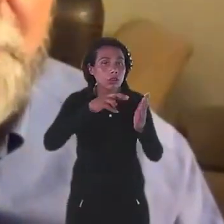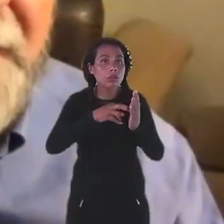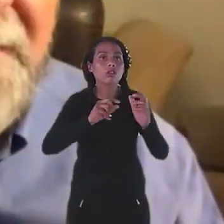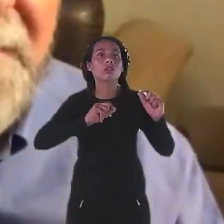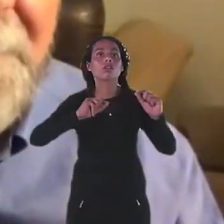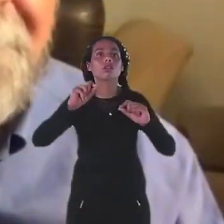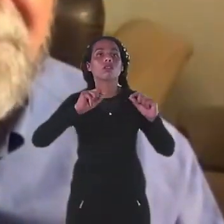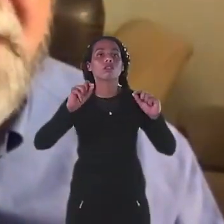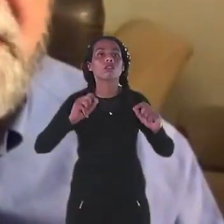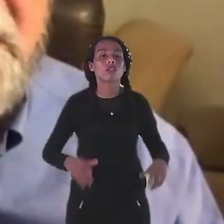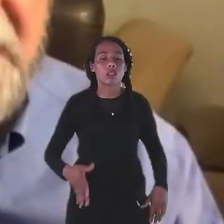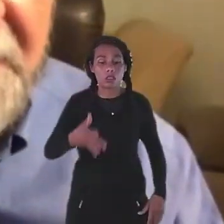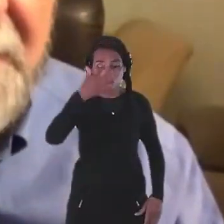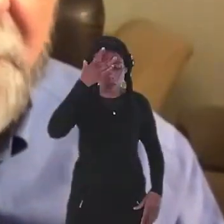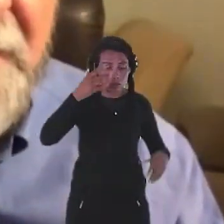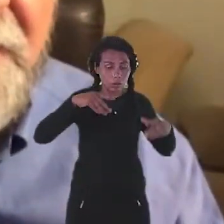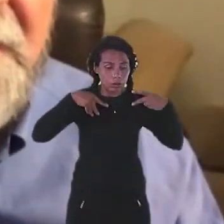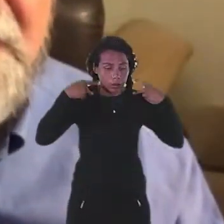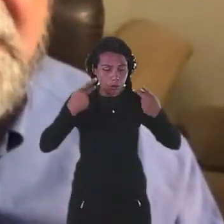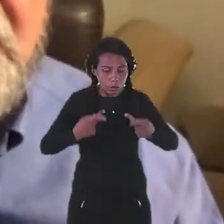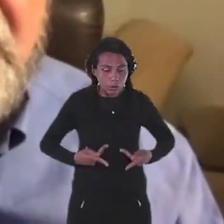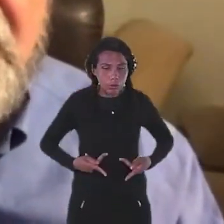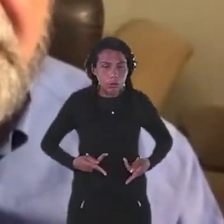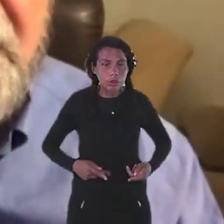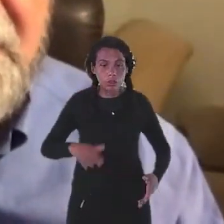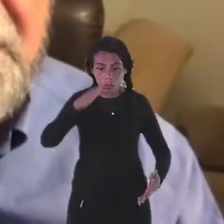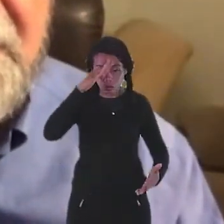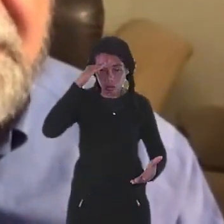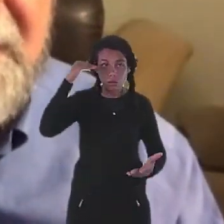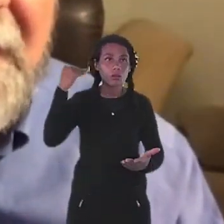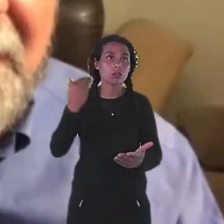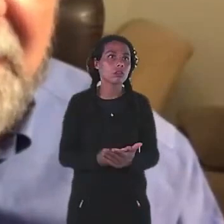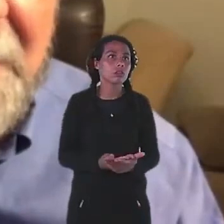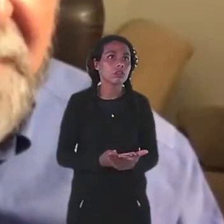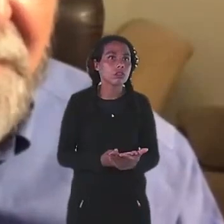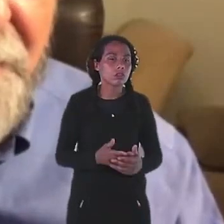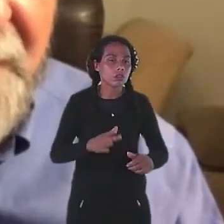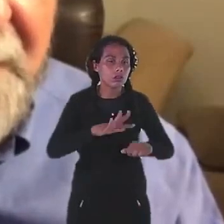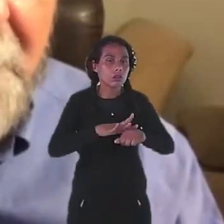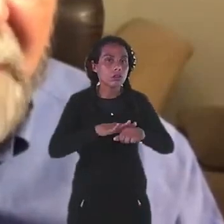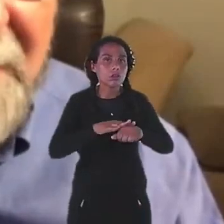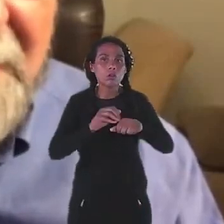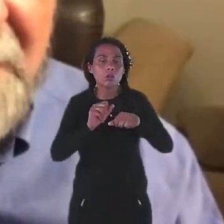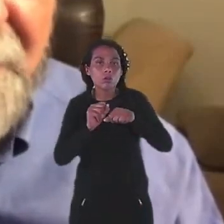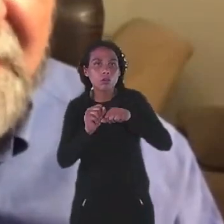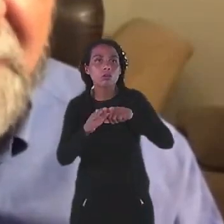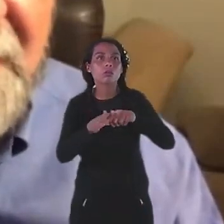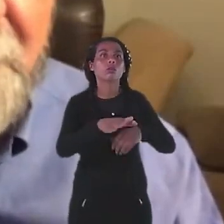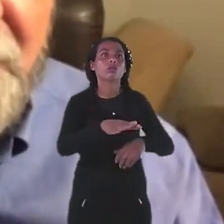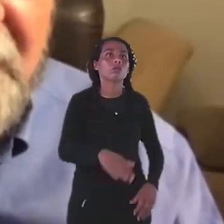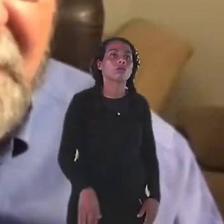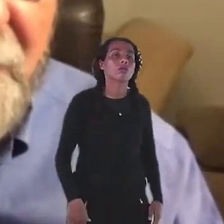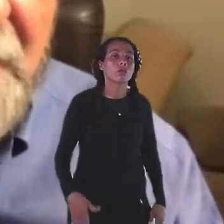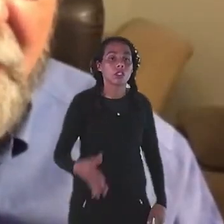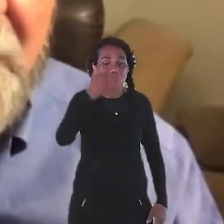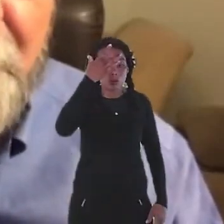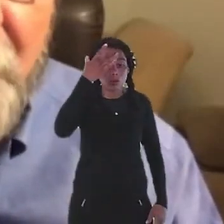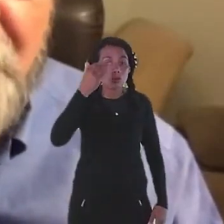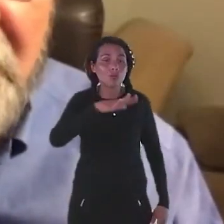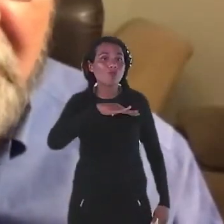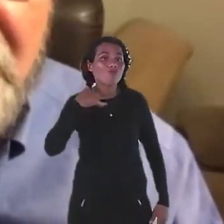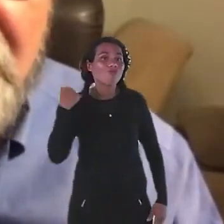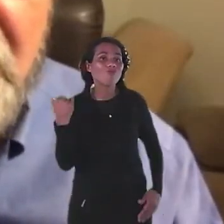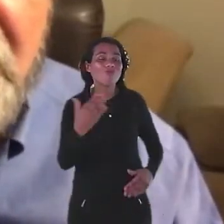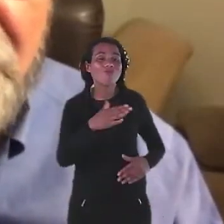tipo de recompensa, né? Literalmente, que essas abstrações têm mais relevância e mais importância do que a